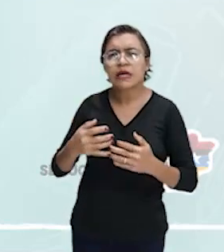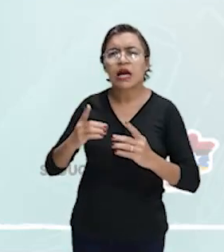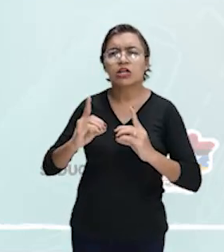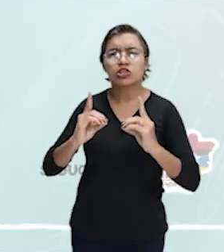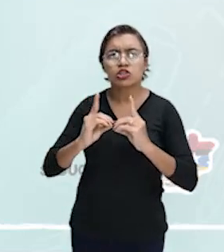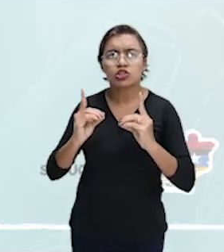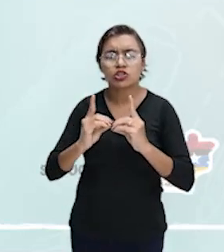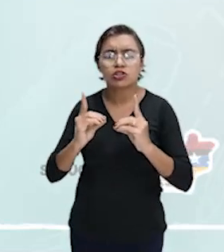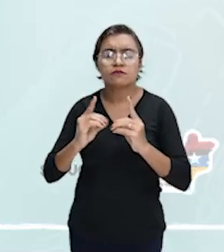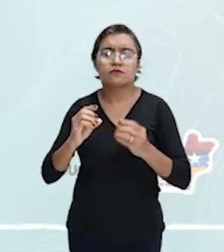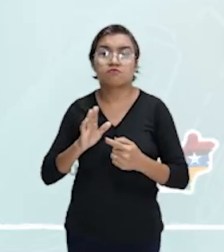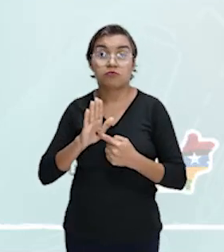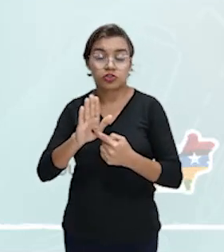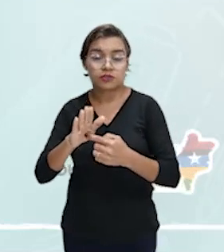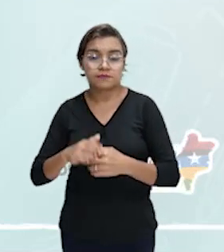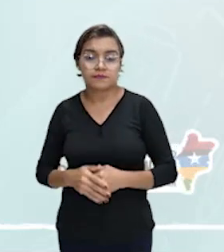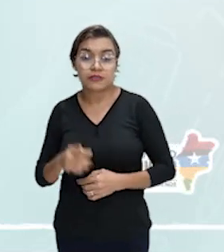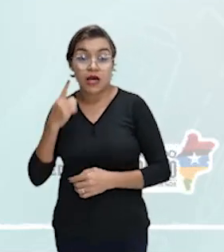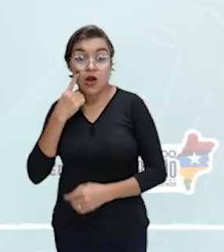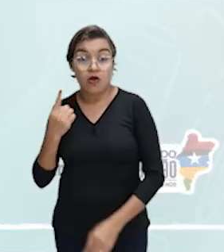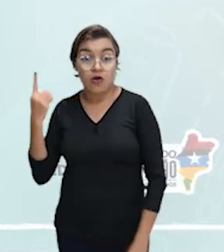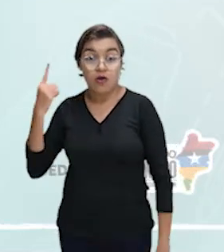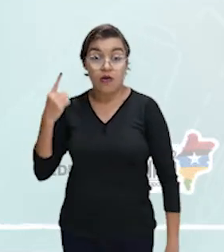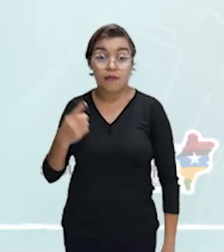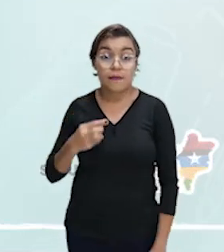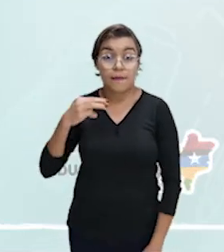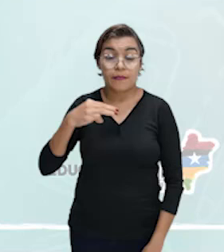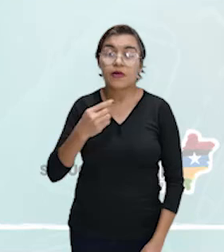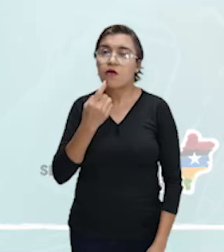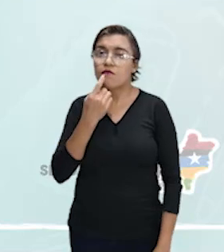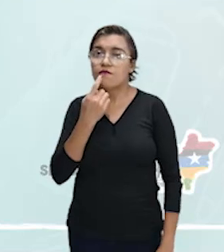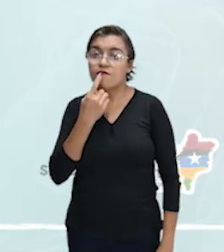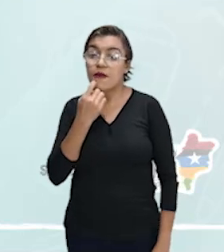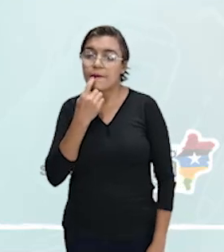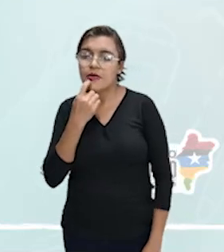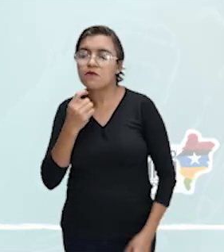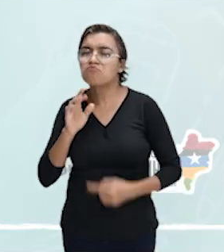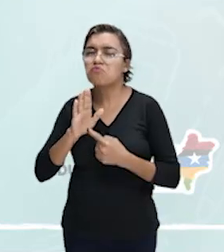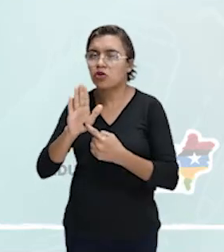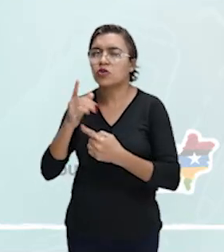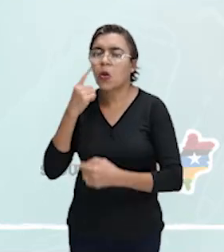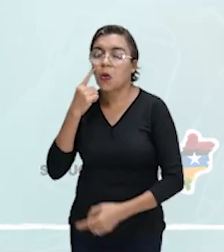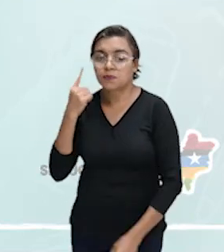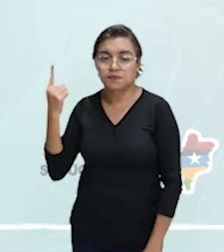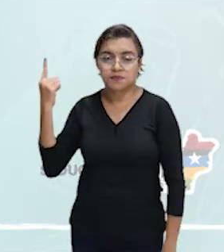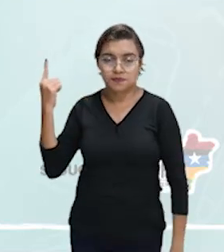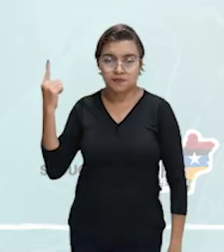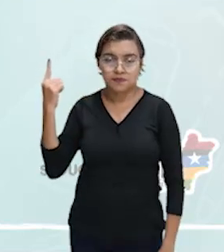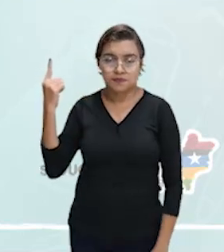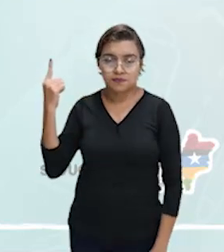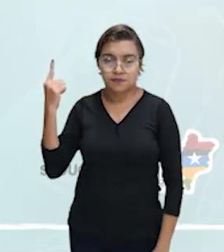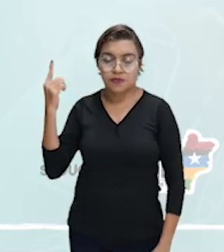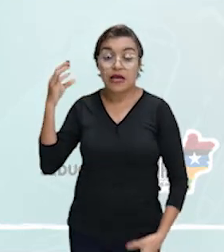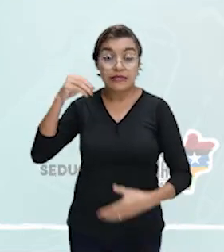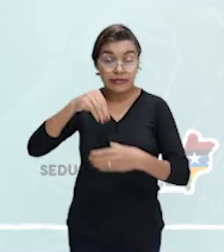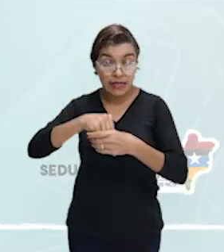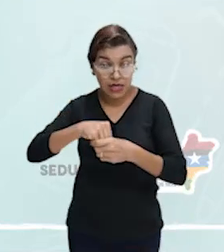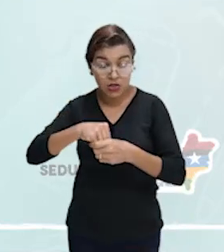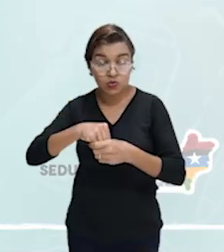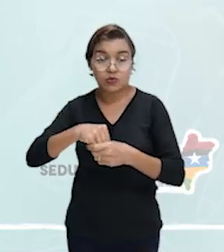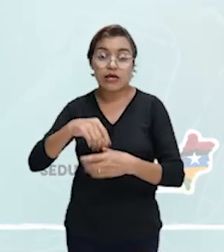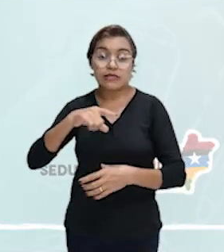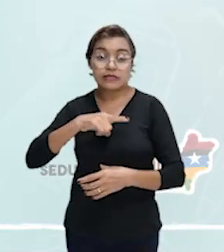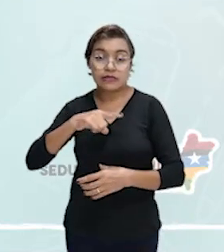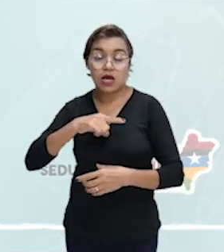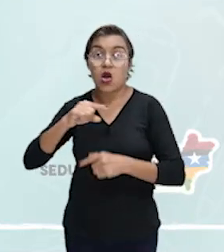para vocês. Existe um macrociclo, está aqui o conjunto do macrociclo. Dentro do macrociclo, nós